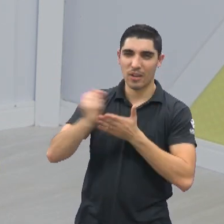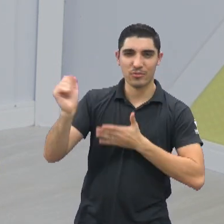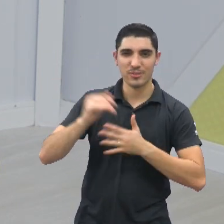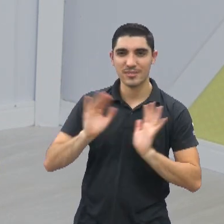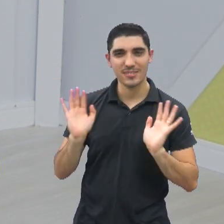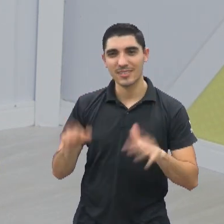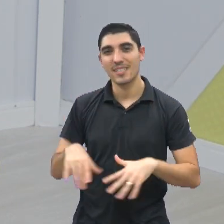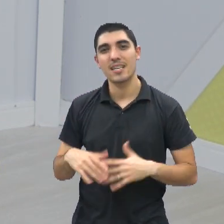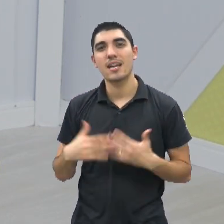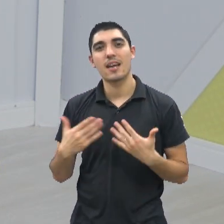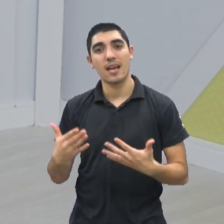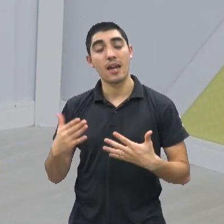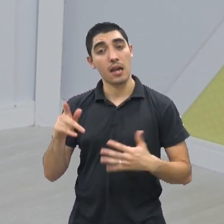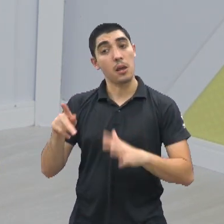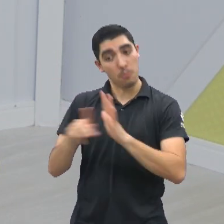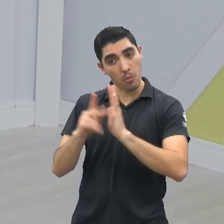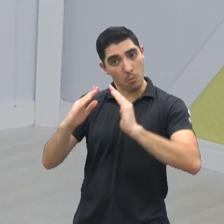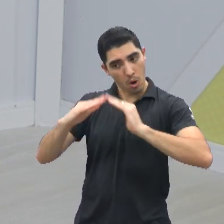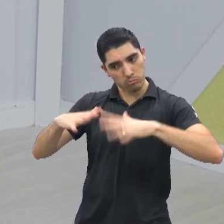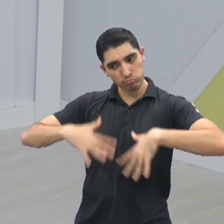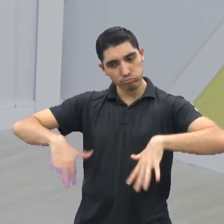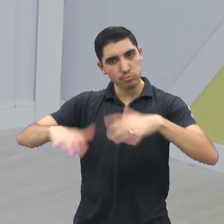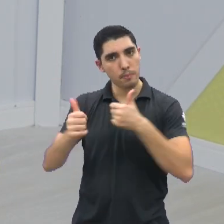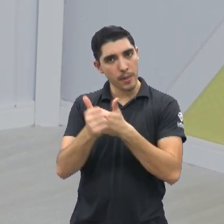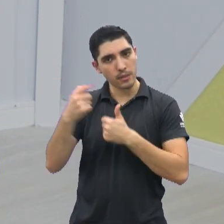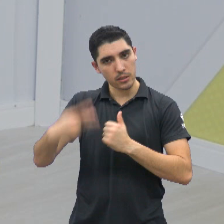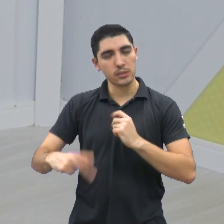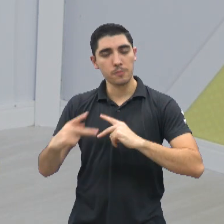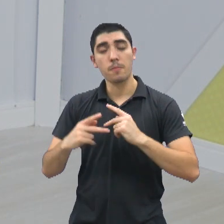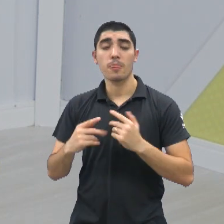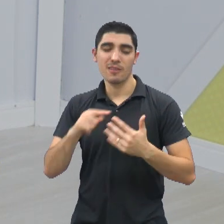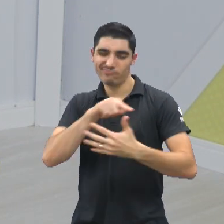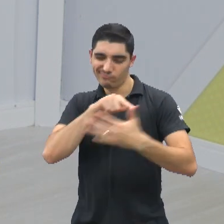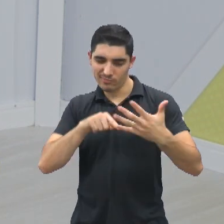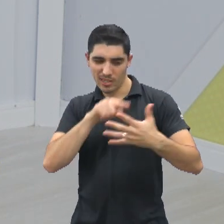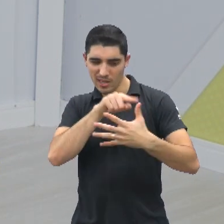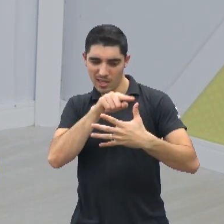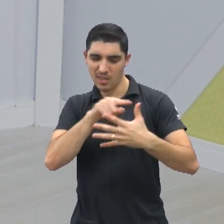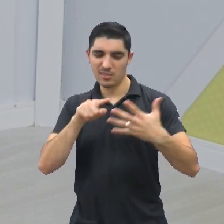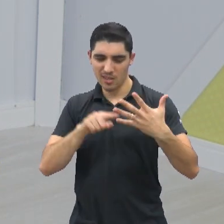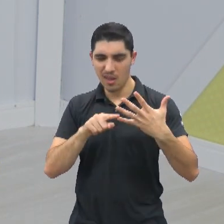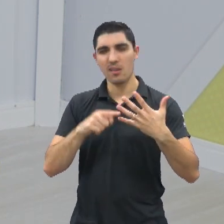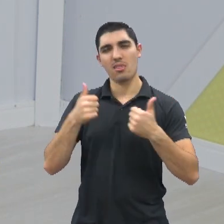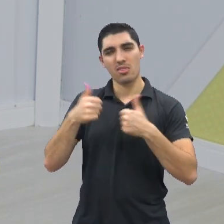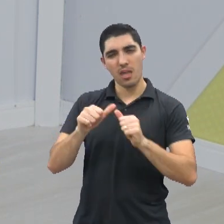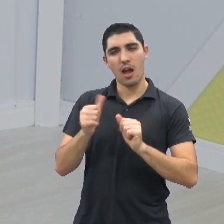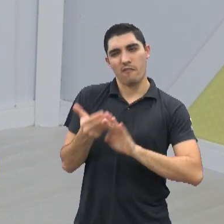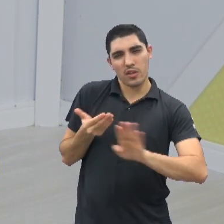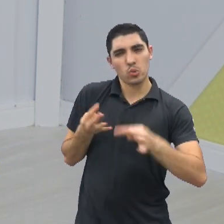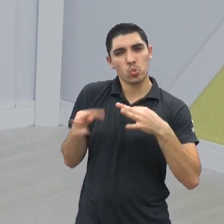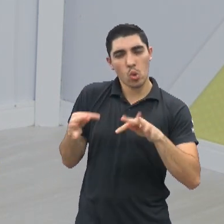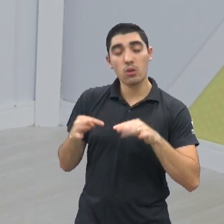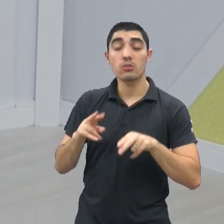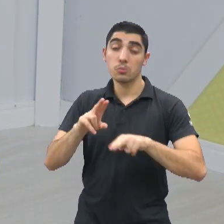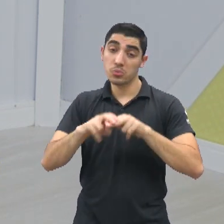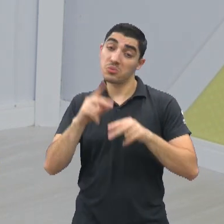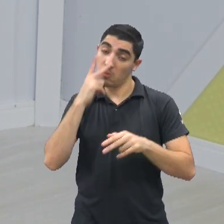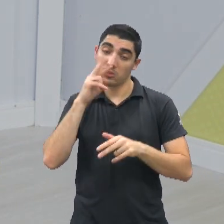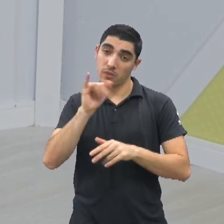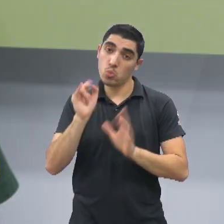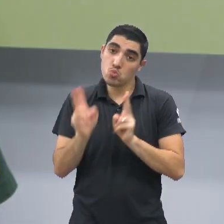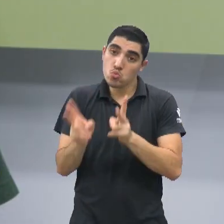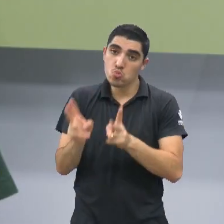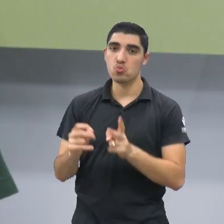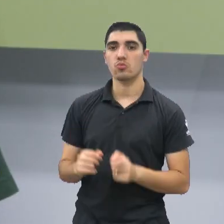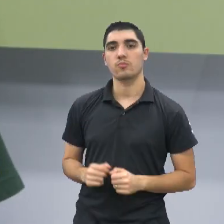mas que é daqui de da região eles que estão contundidos São José vai ter que recuperá-los e eles devem fazer parte do elenco pra temporada que vem